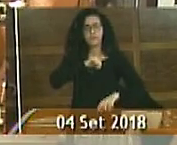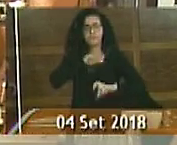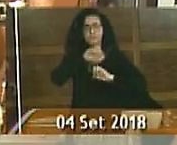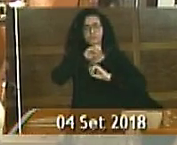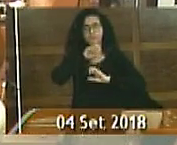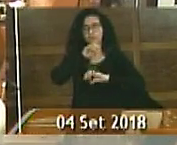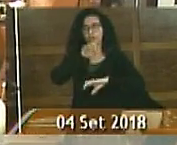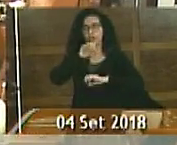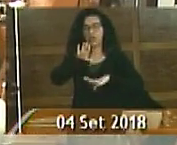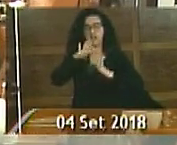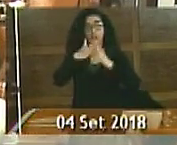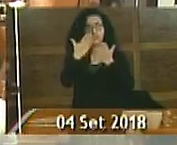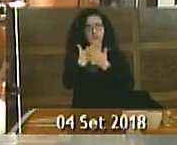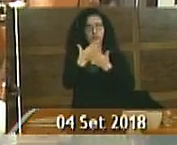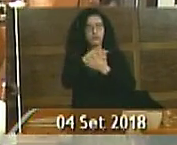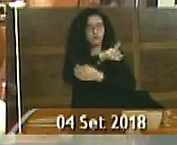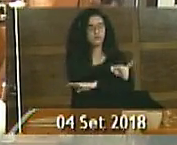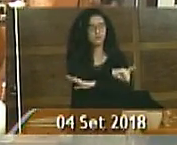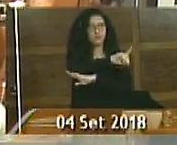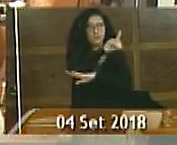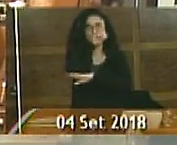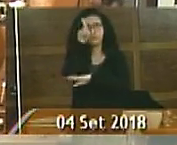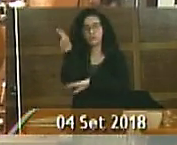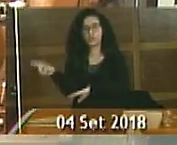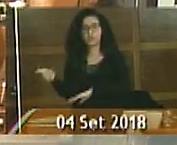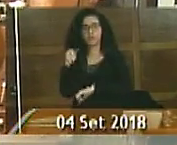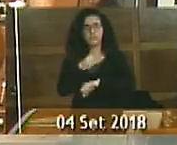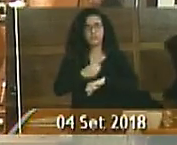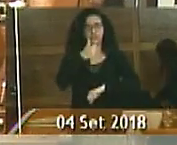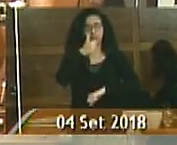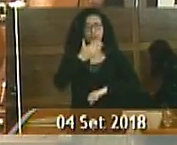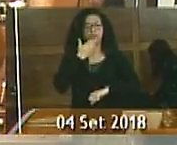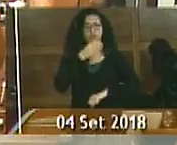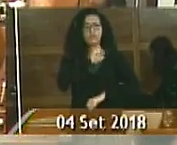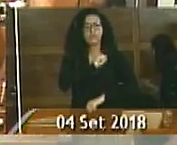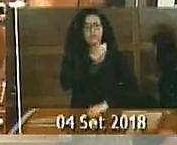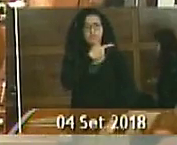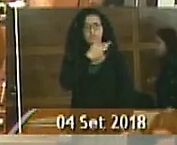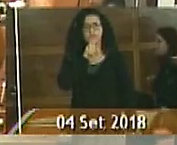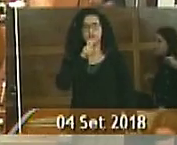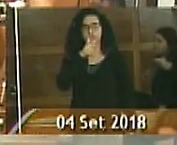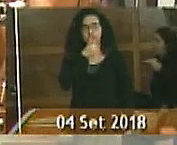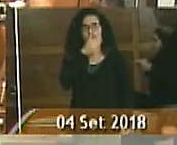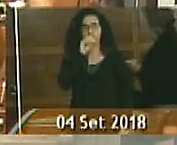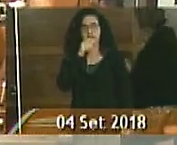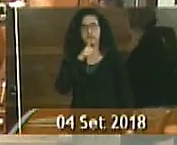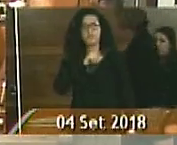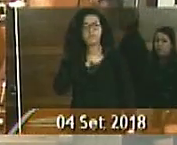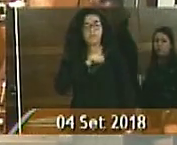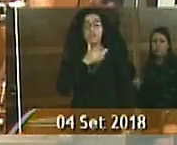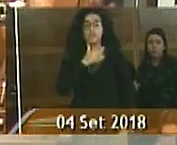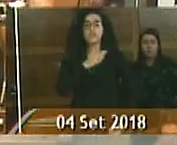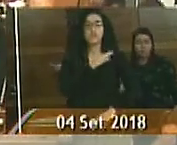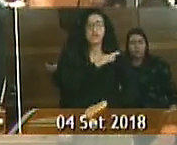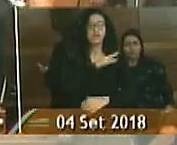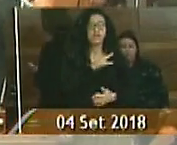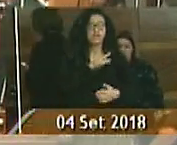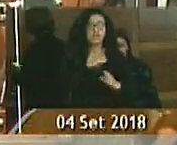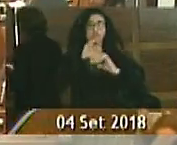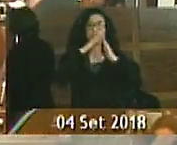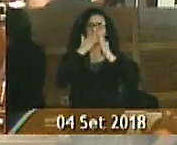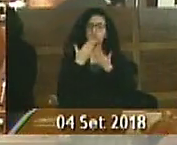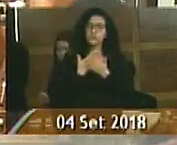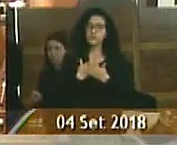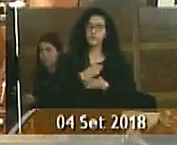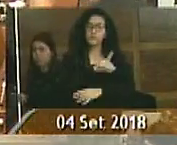5, bairro Sapiatuba 1. Indicação 2510, implementação do horário integral na Escola Municipal Zita de